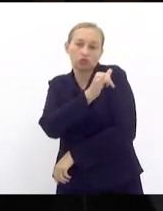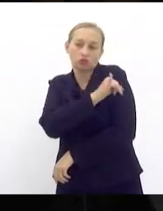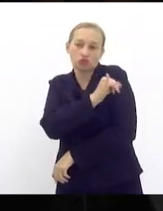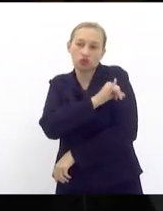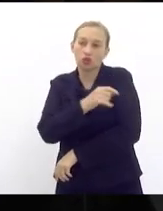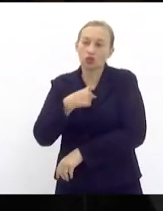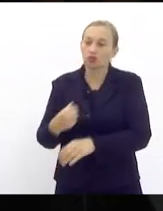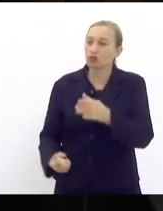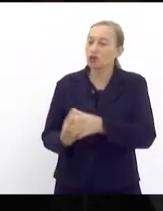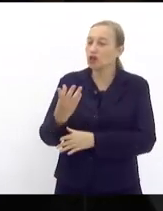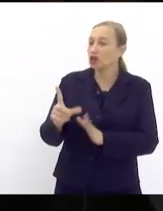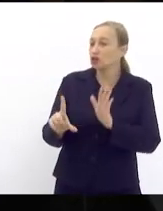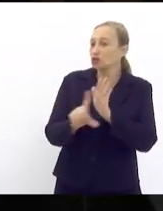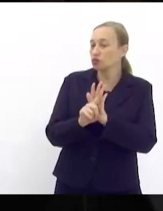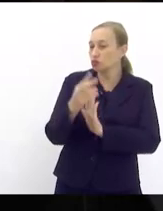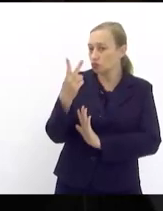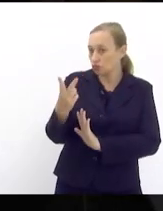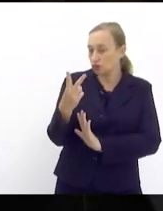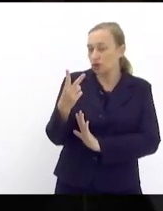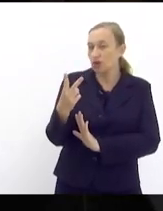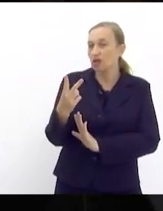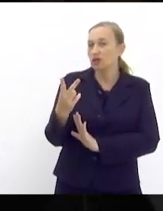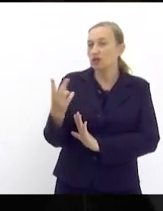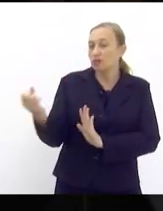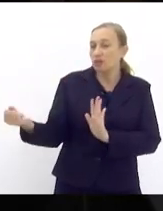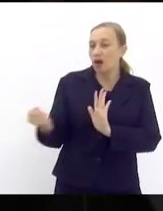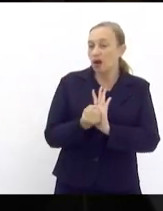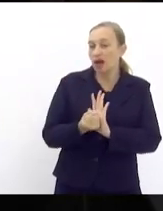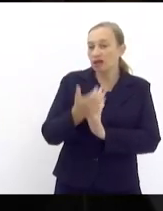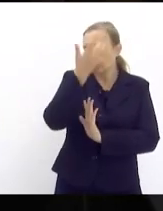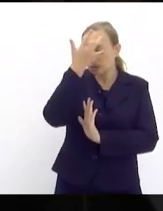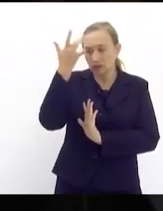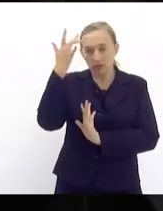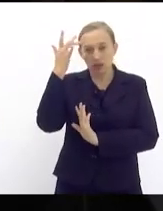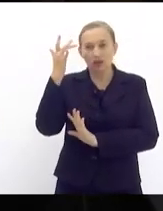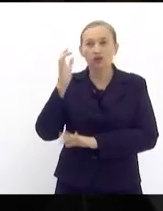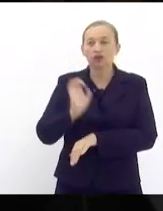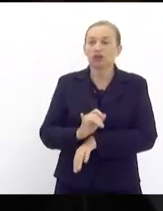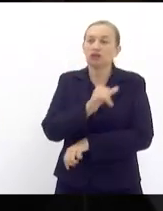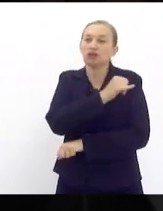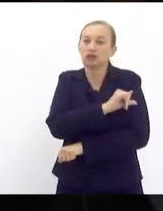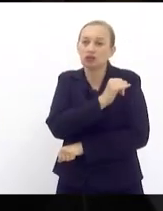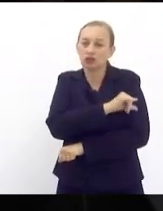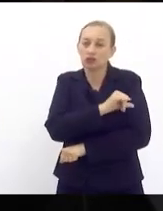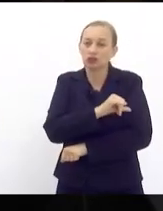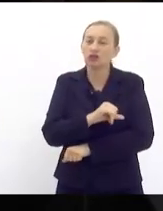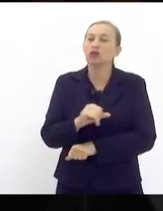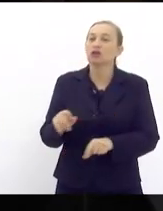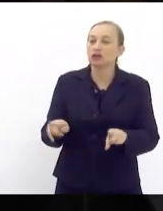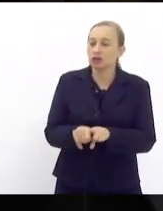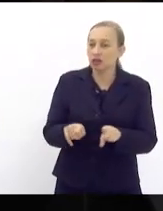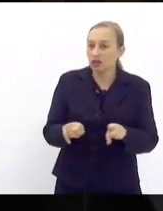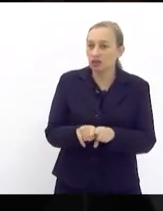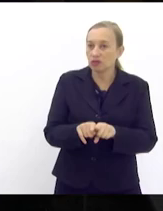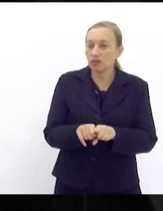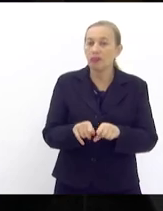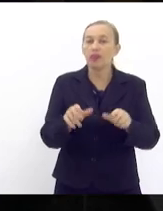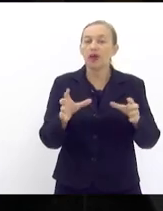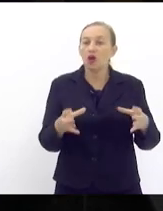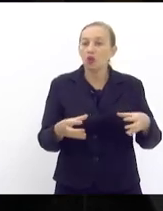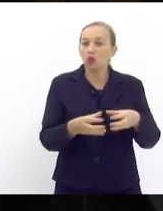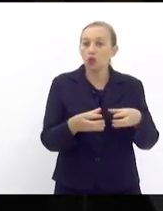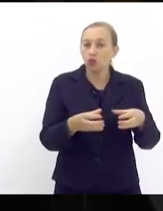sou autor de duas leis que tem marcado a saúde mental do Rio de Janeiro ali que estabeleceu com financiamento da rede de atenção psicossocial